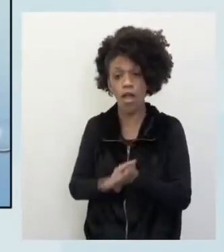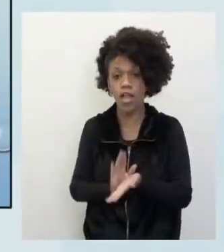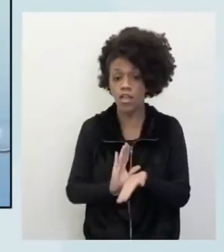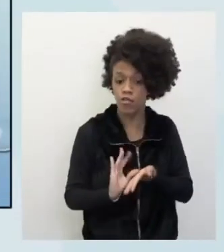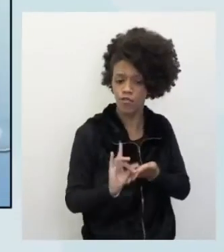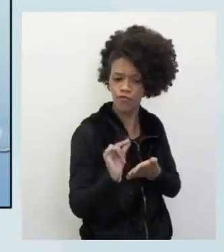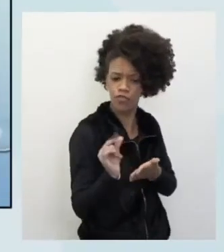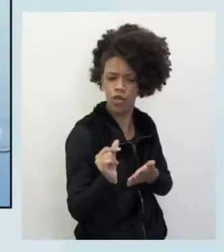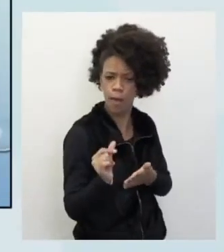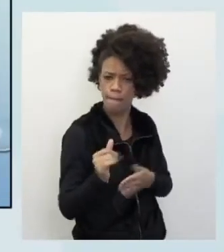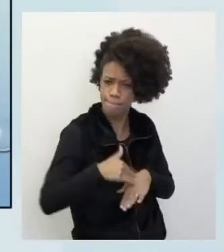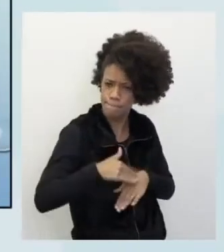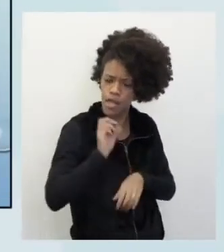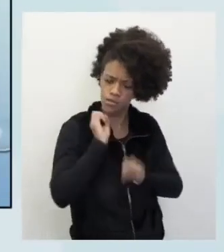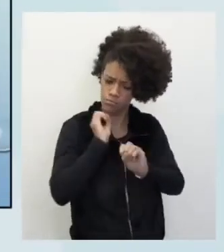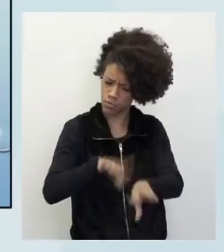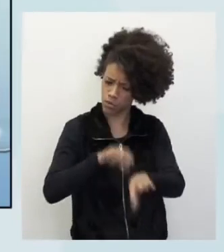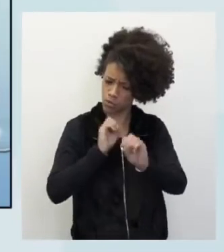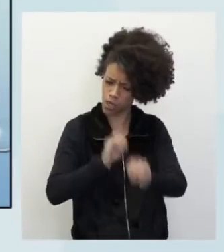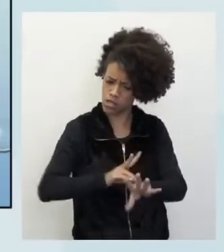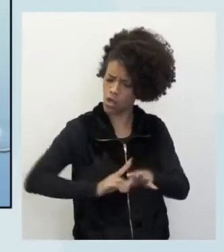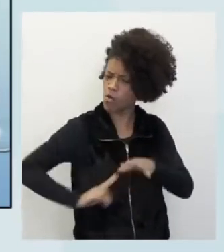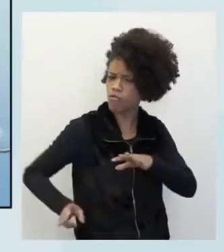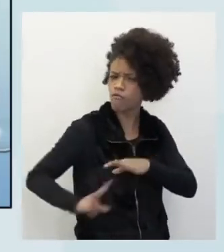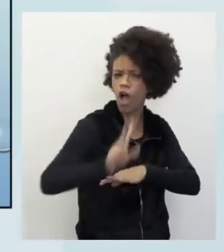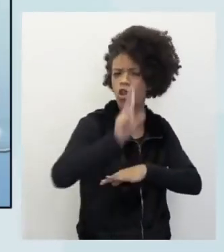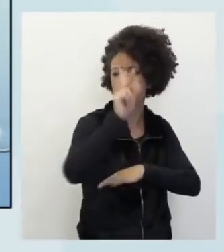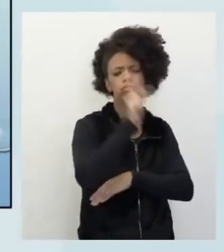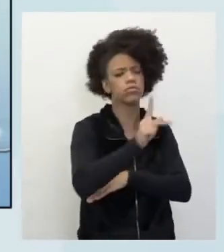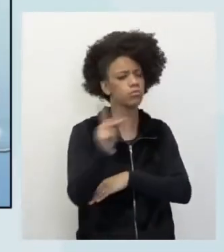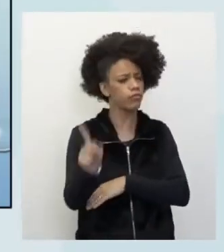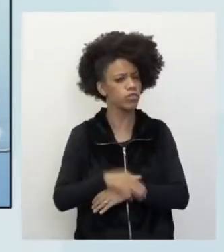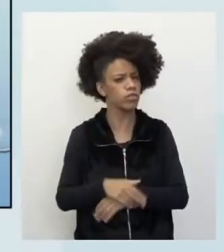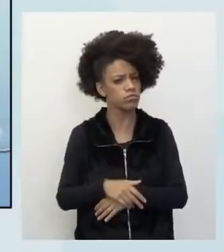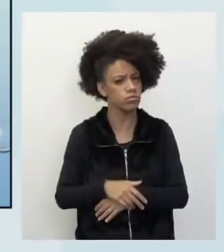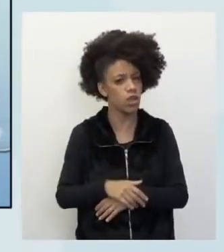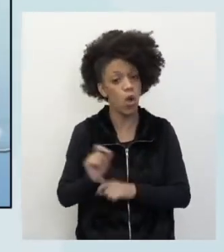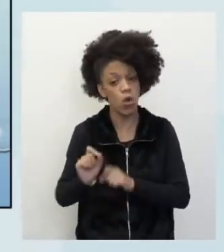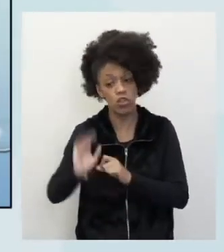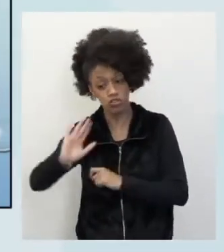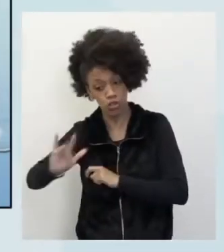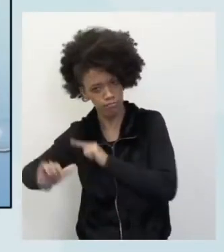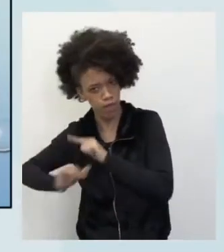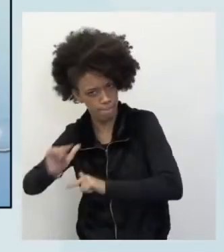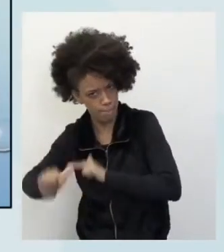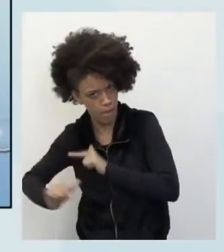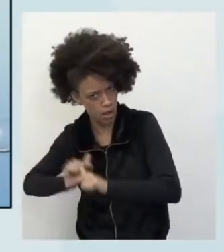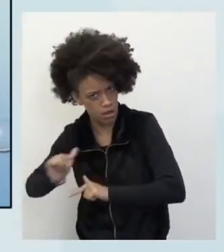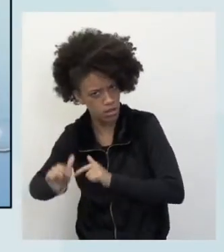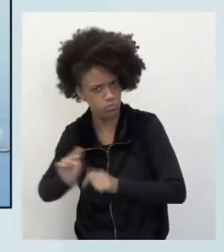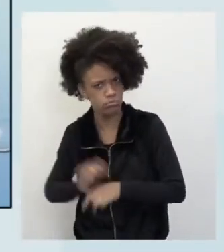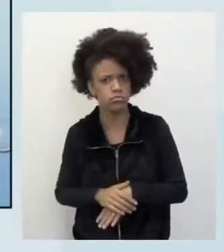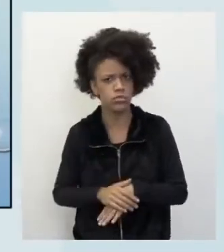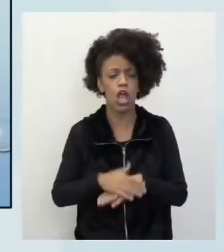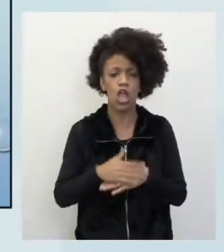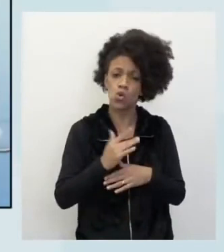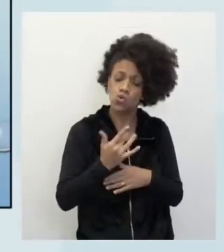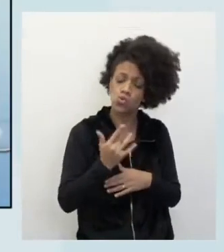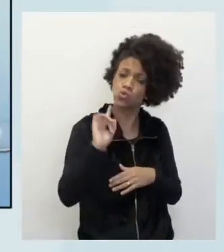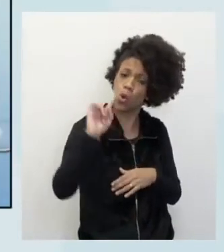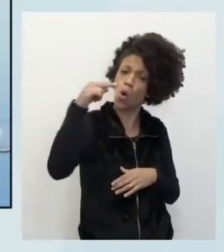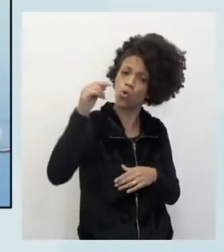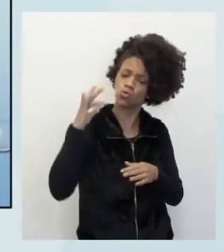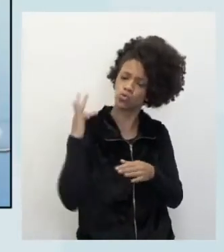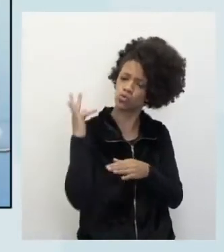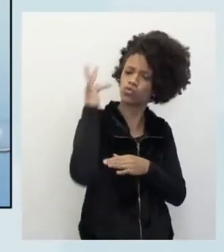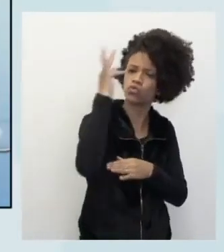mais em educação e na valorização dos professores. Os que já estão em atividade e os que já virão. Inclusive,